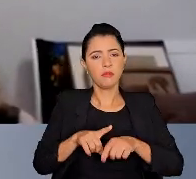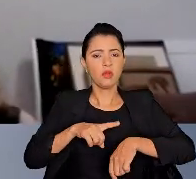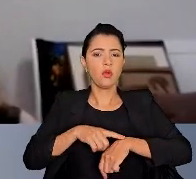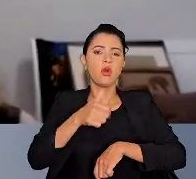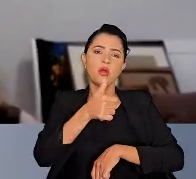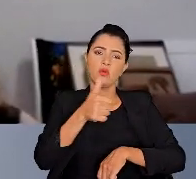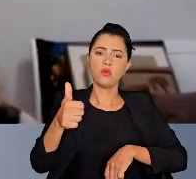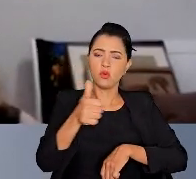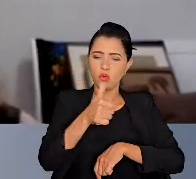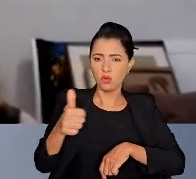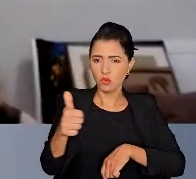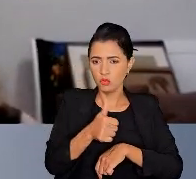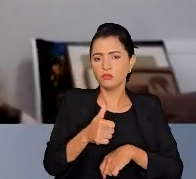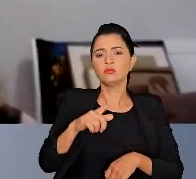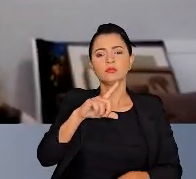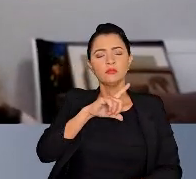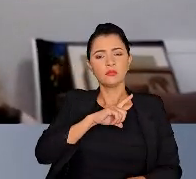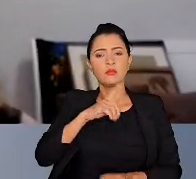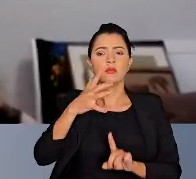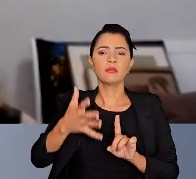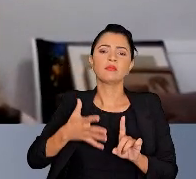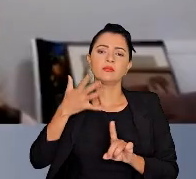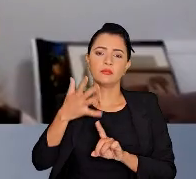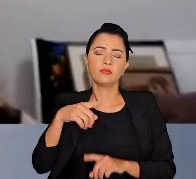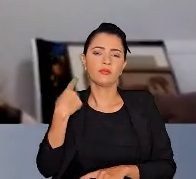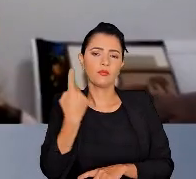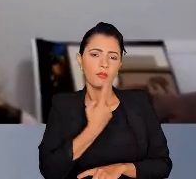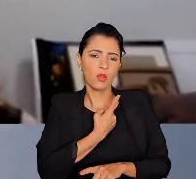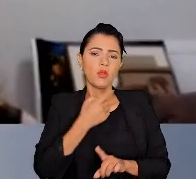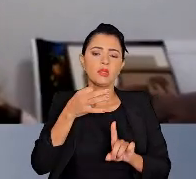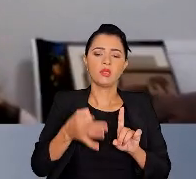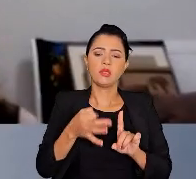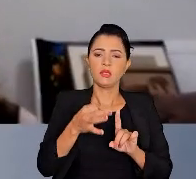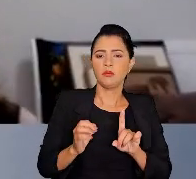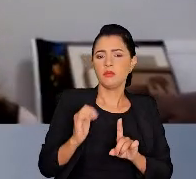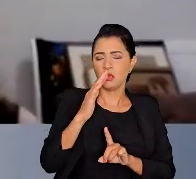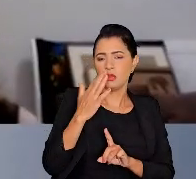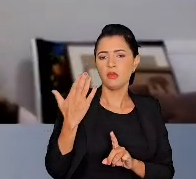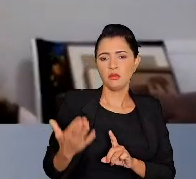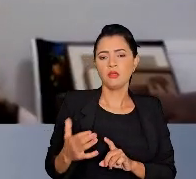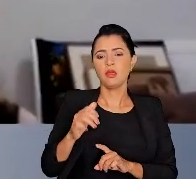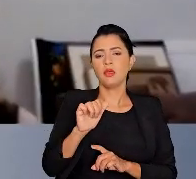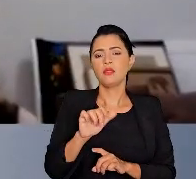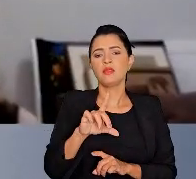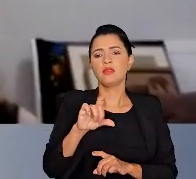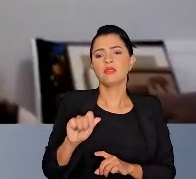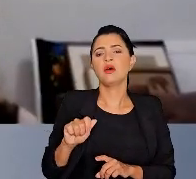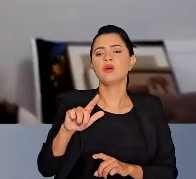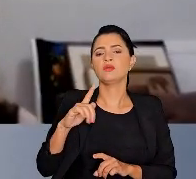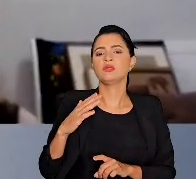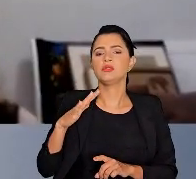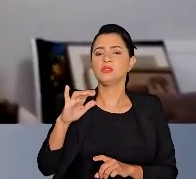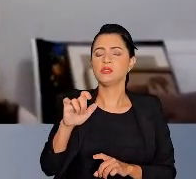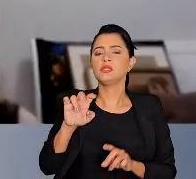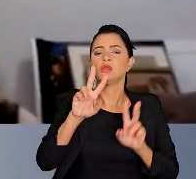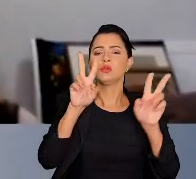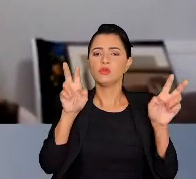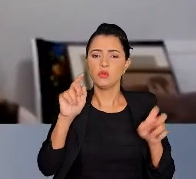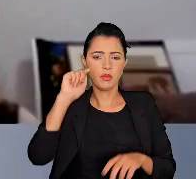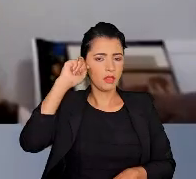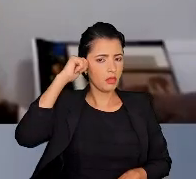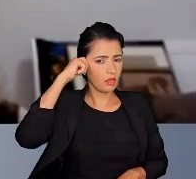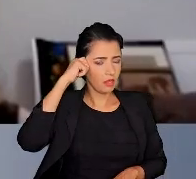horas, onde teremos a palestra da nossa desembargadora, Daldice Santana, sobre negros,